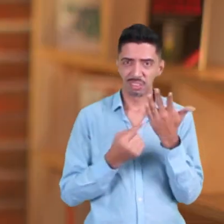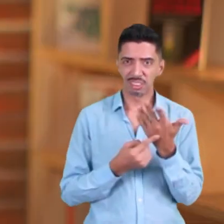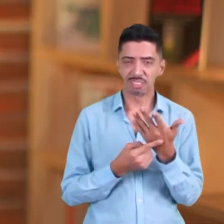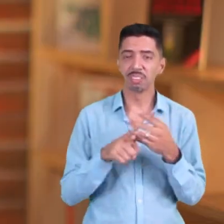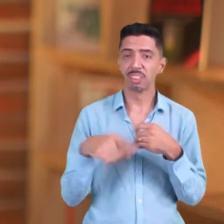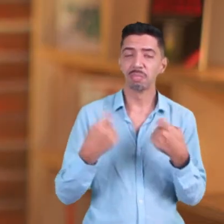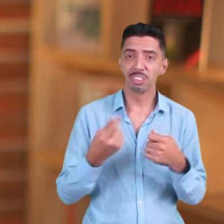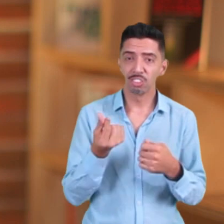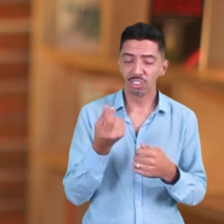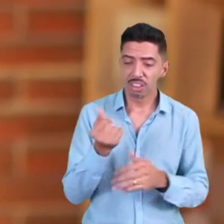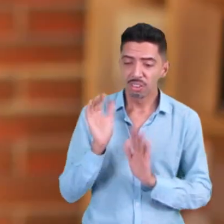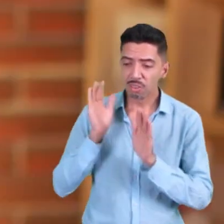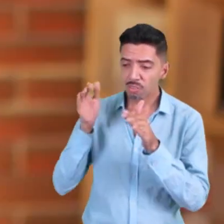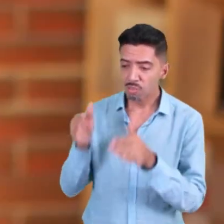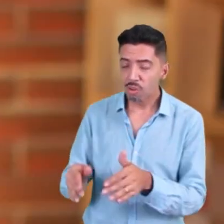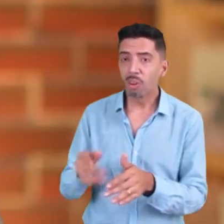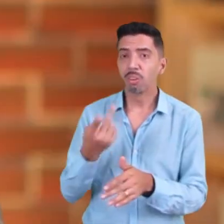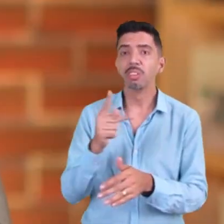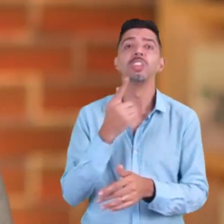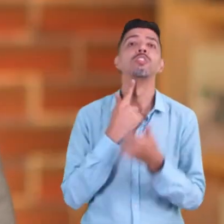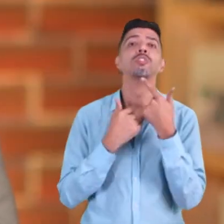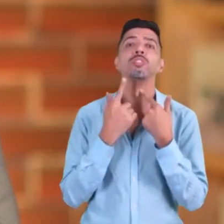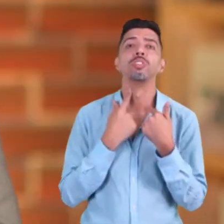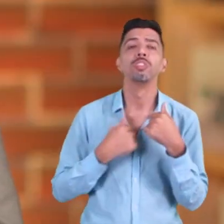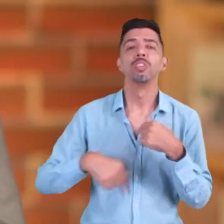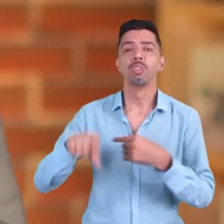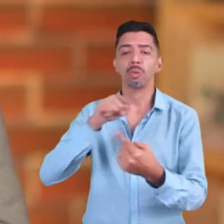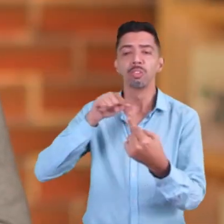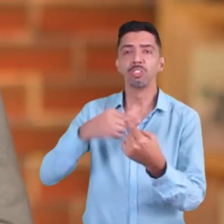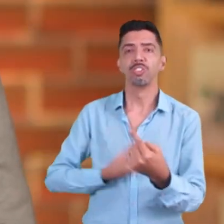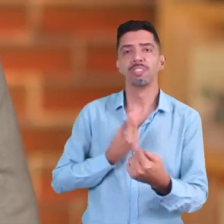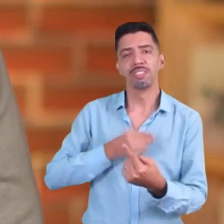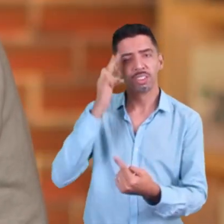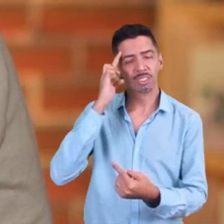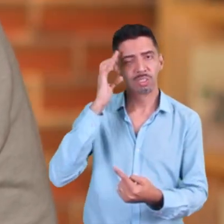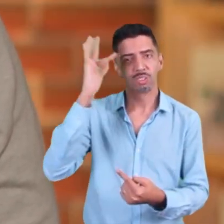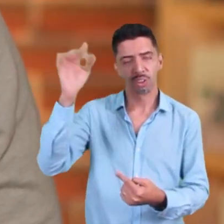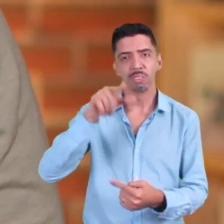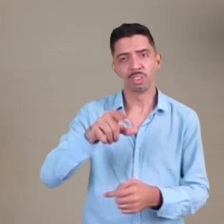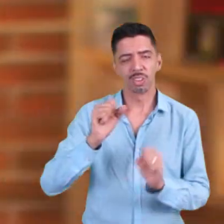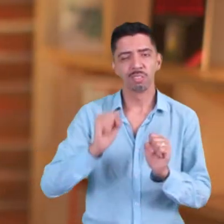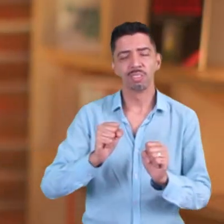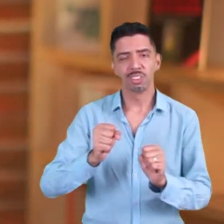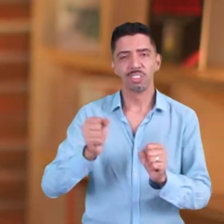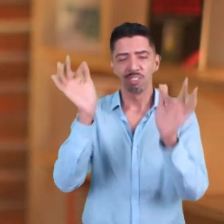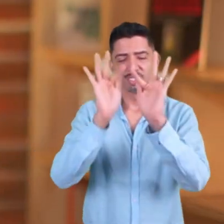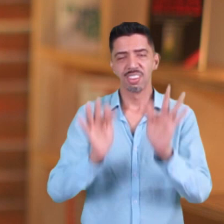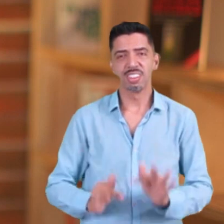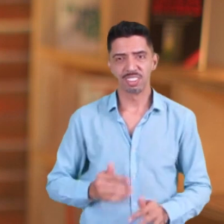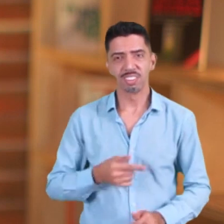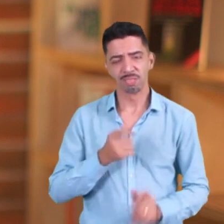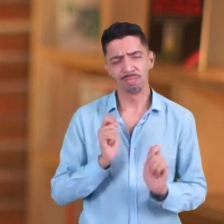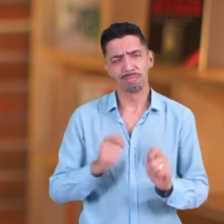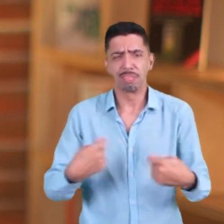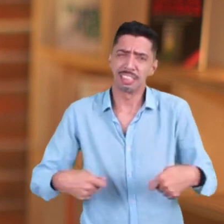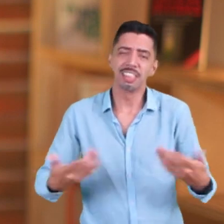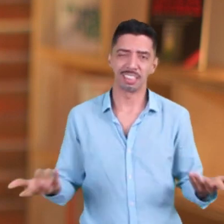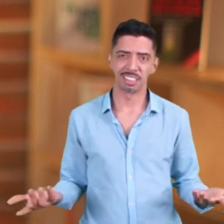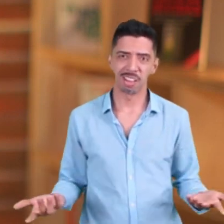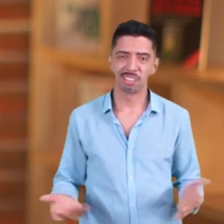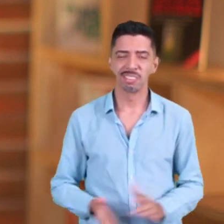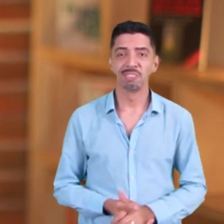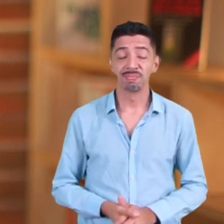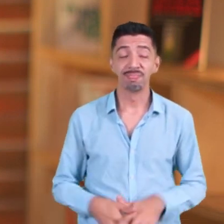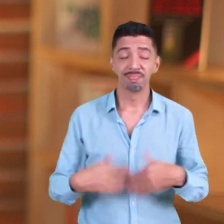seus propósitos de vida, até porque você pode e deve ser feliz. E para que você possa contribuir